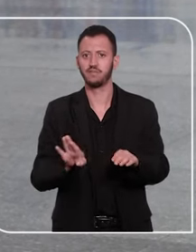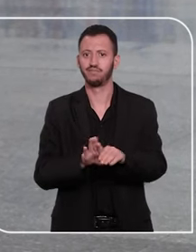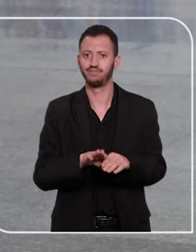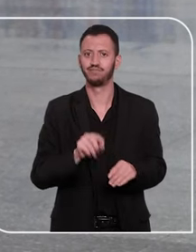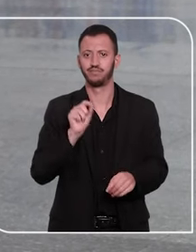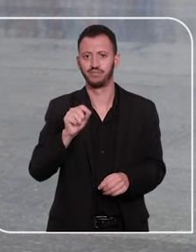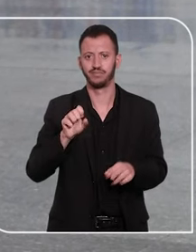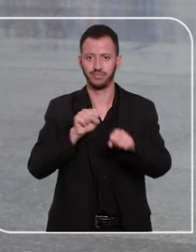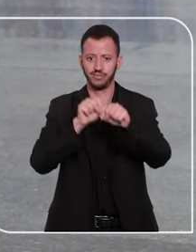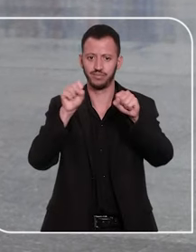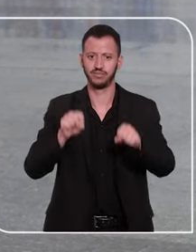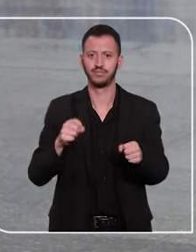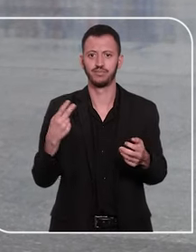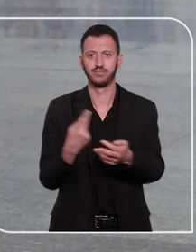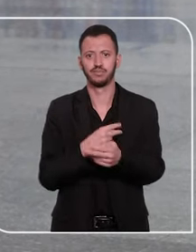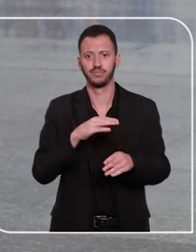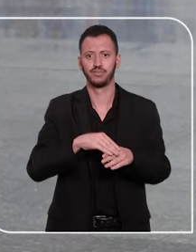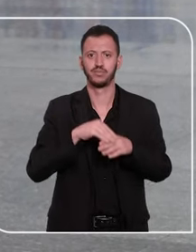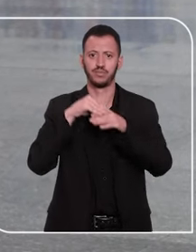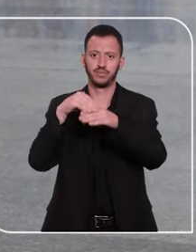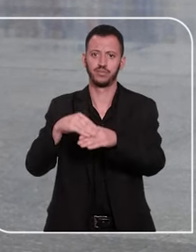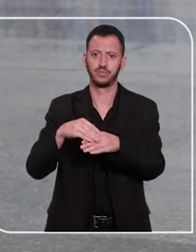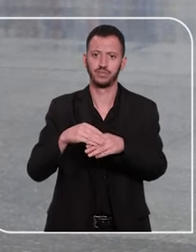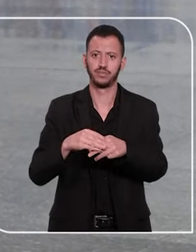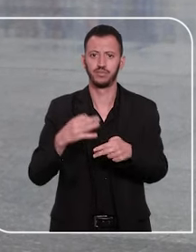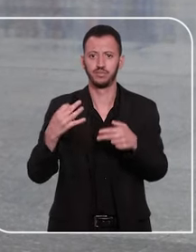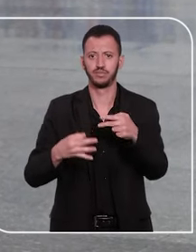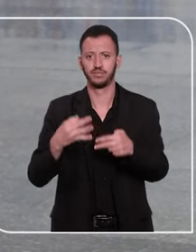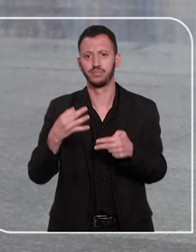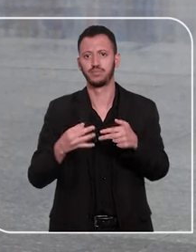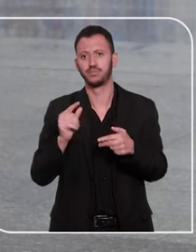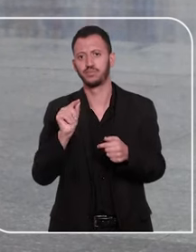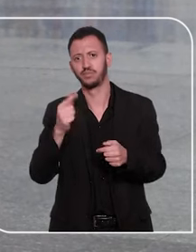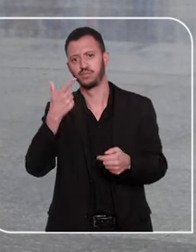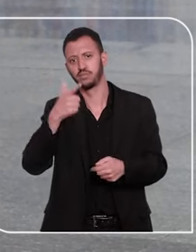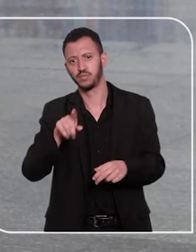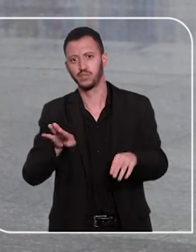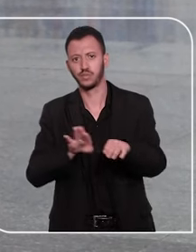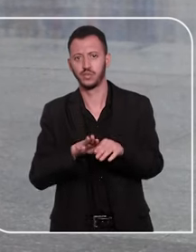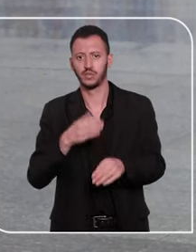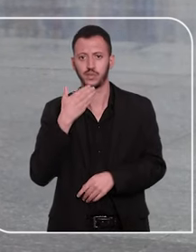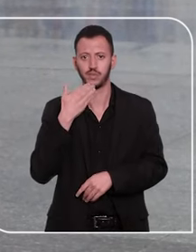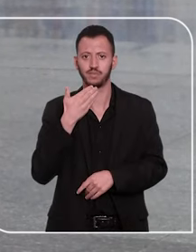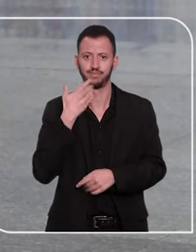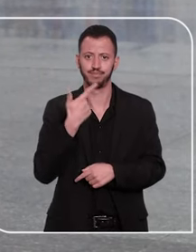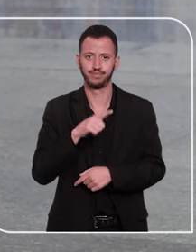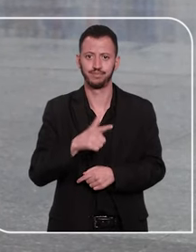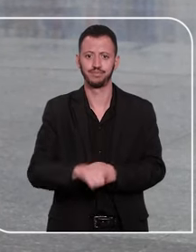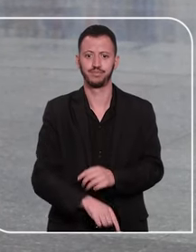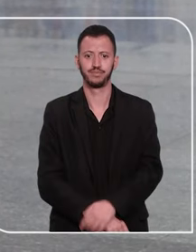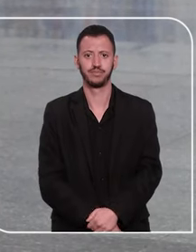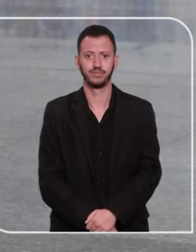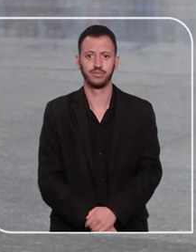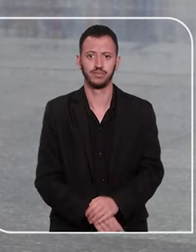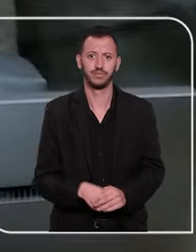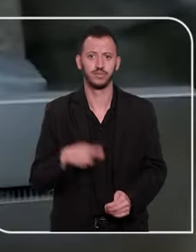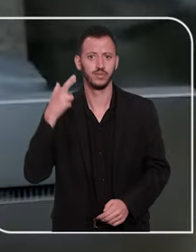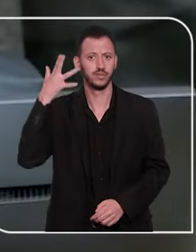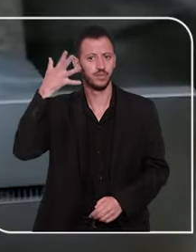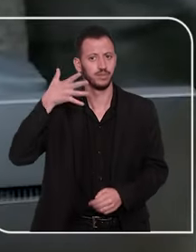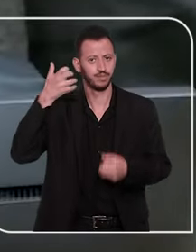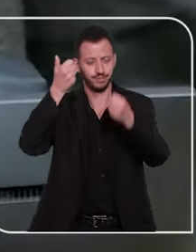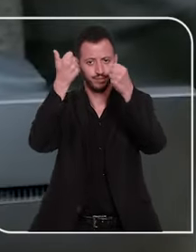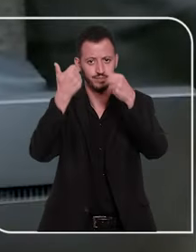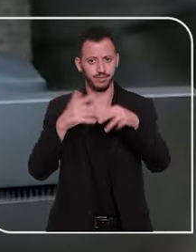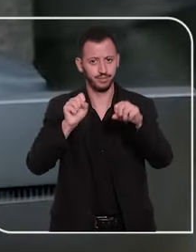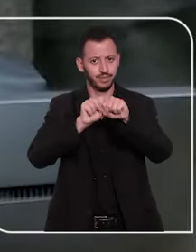adotou Como regra A sistemática da causa Piloto para julgamento de incidente de resolução de demandas repetitivas o